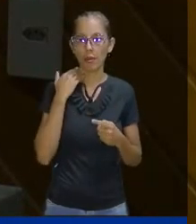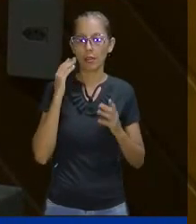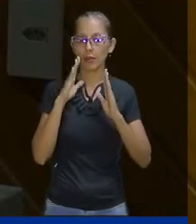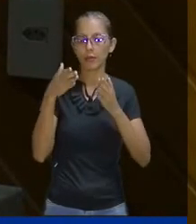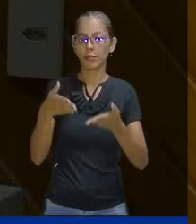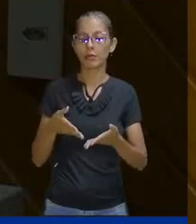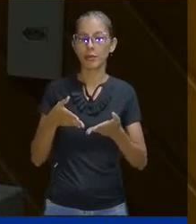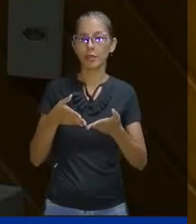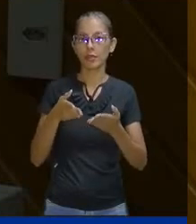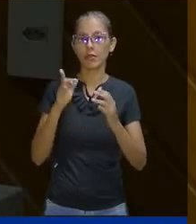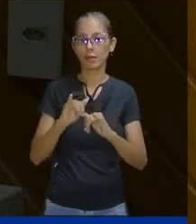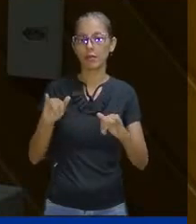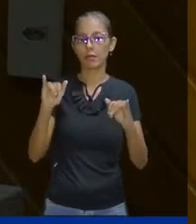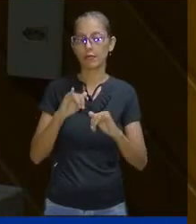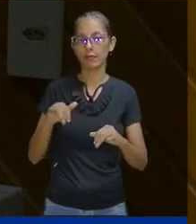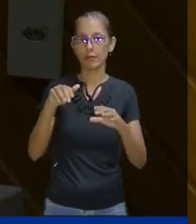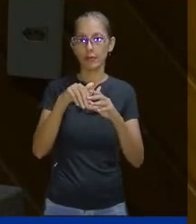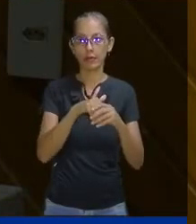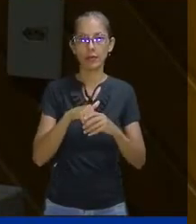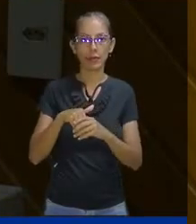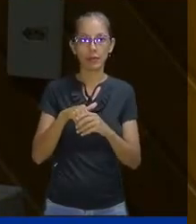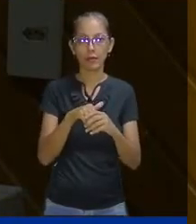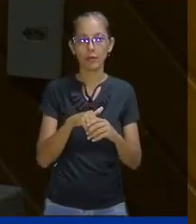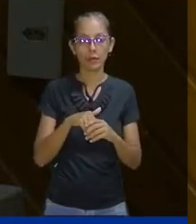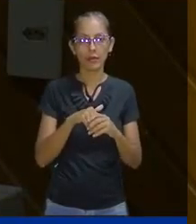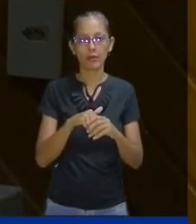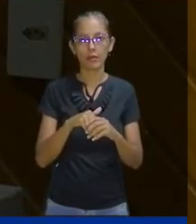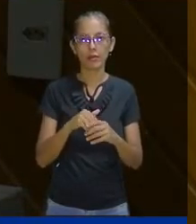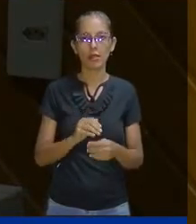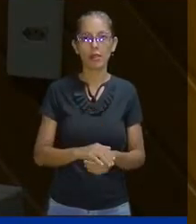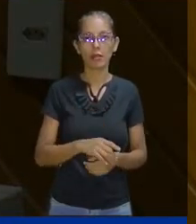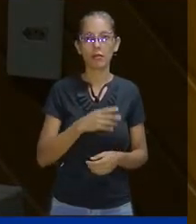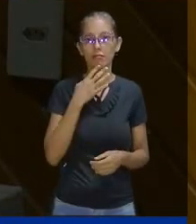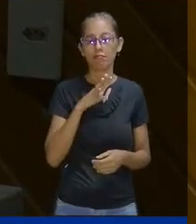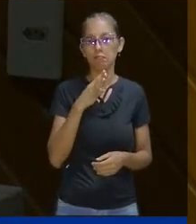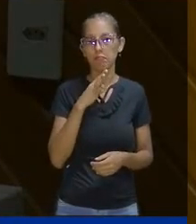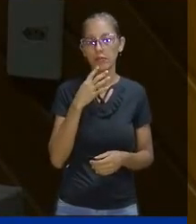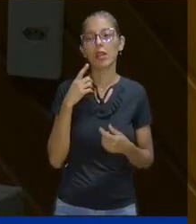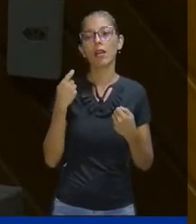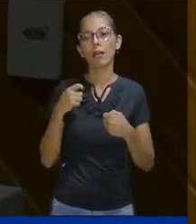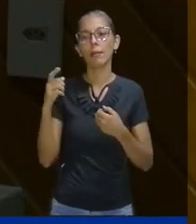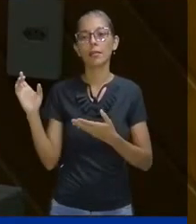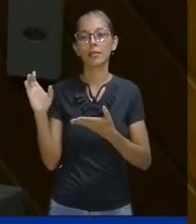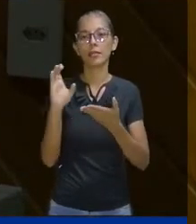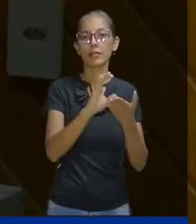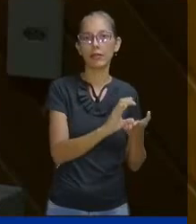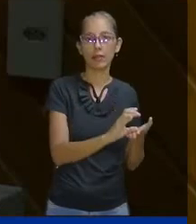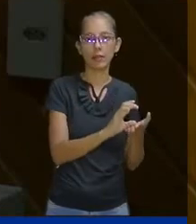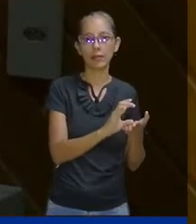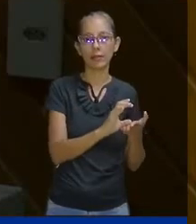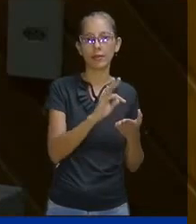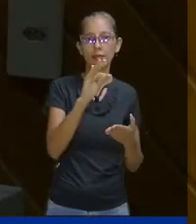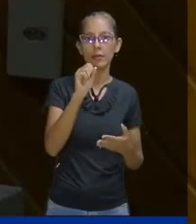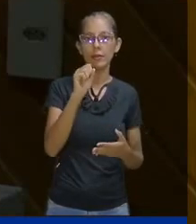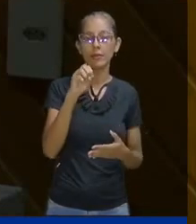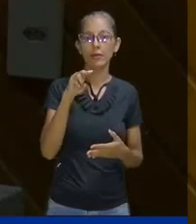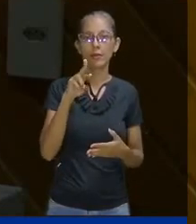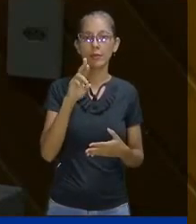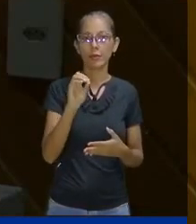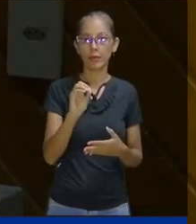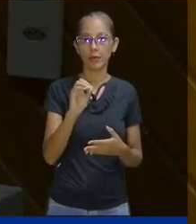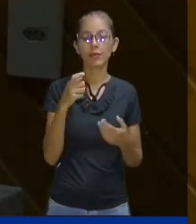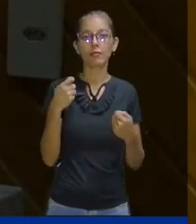de campanha são considerados como receitas de origem não identificadas, devendo ser recolhidos ao Tesouro Nacional. Portanto,